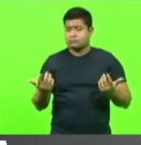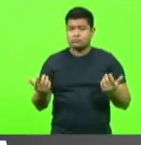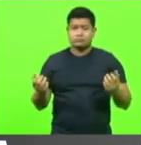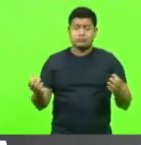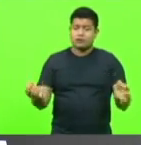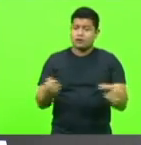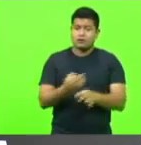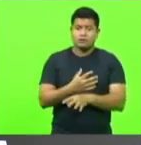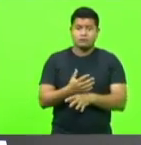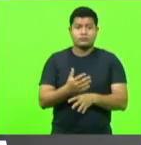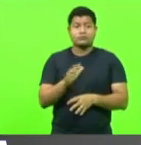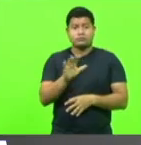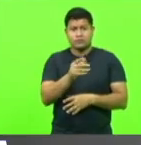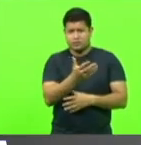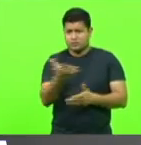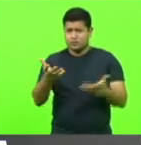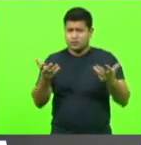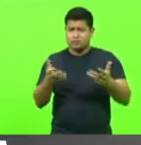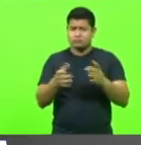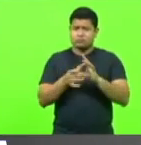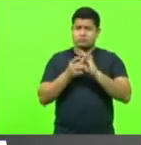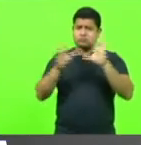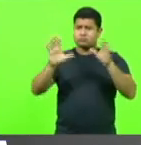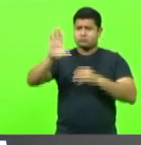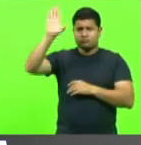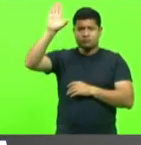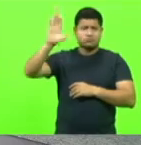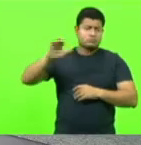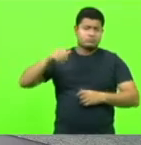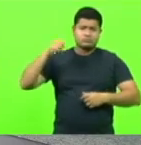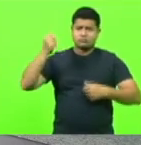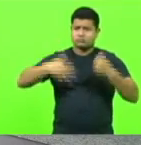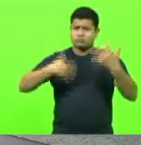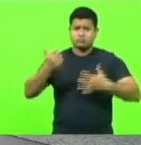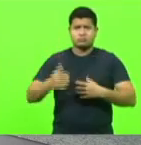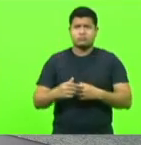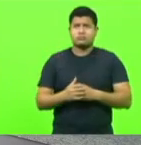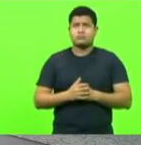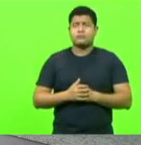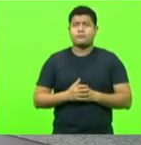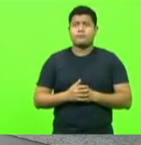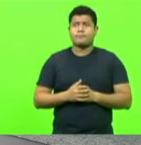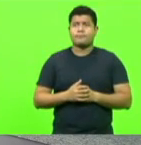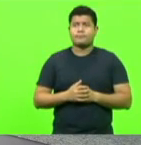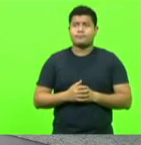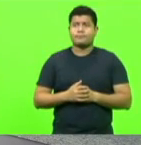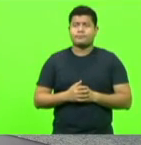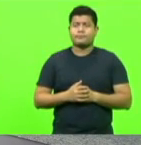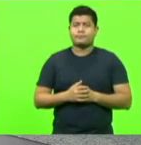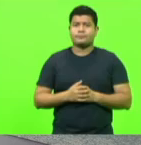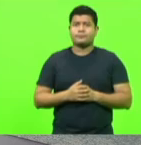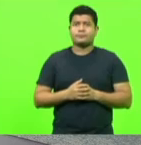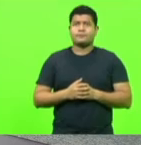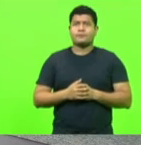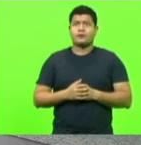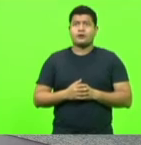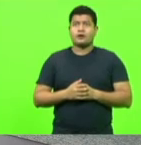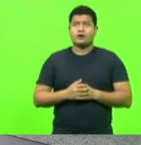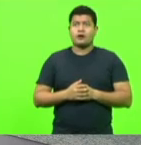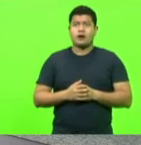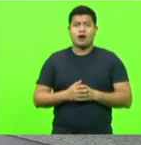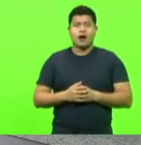Deputado gostaria de se manifestar sobre algum assunto palavra está aberta E aí